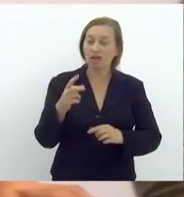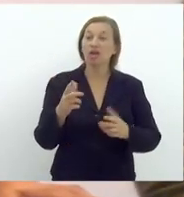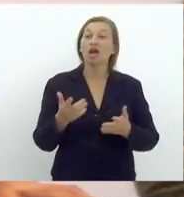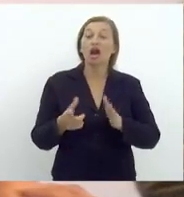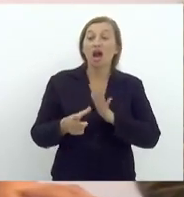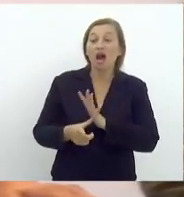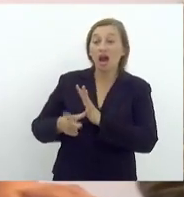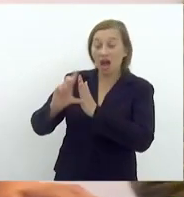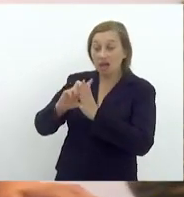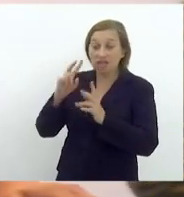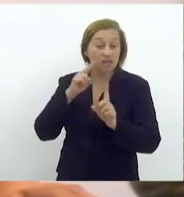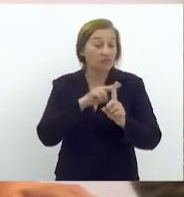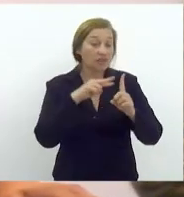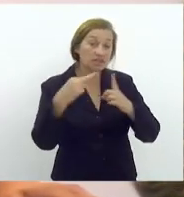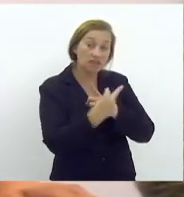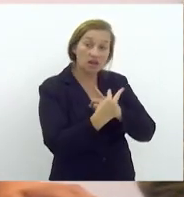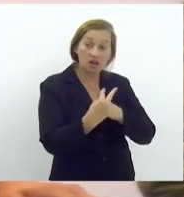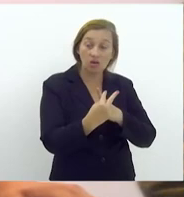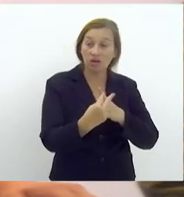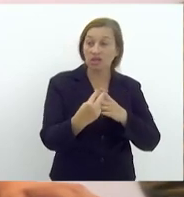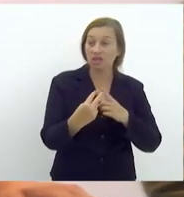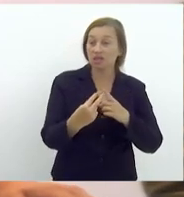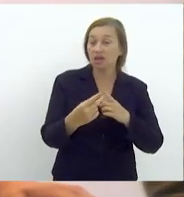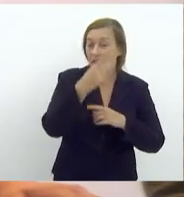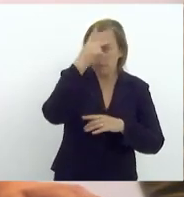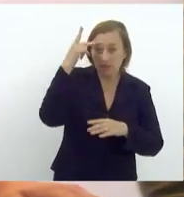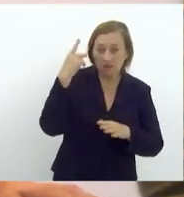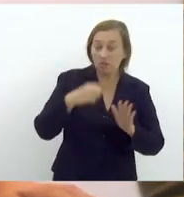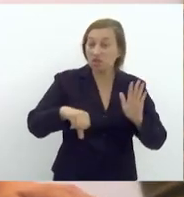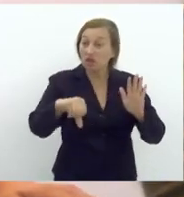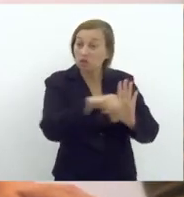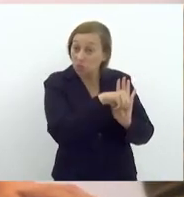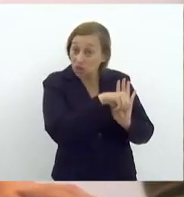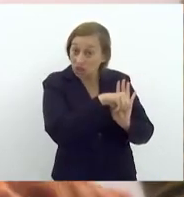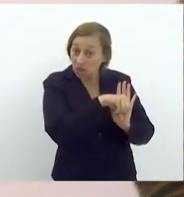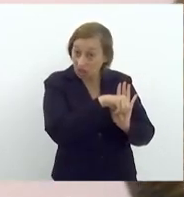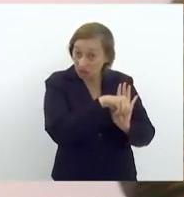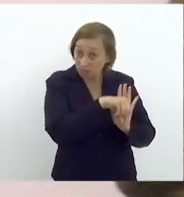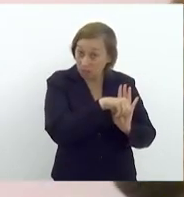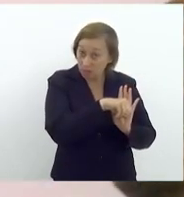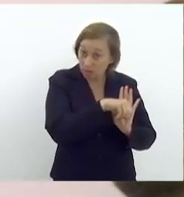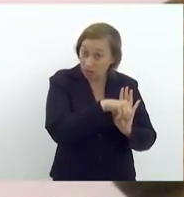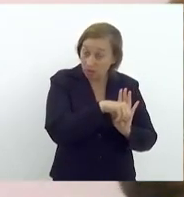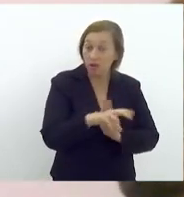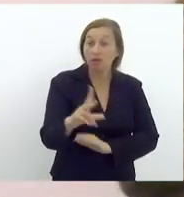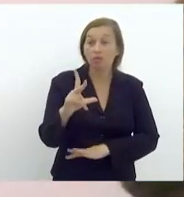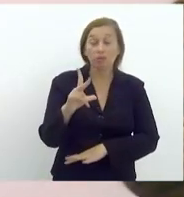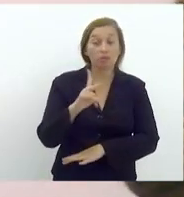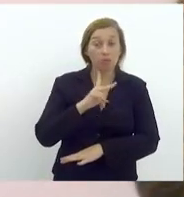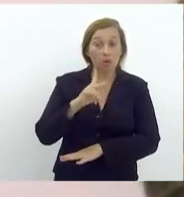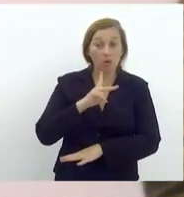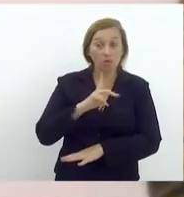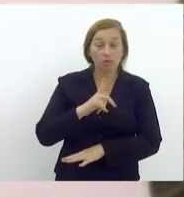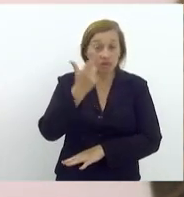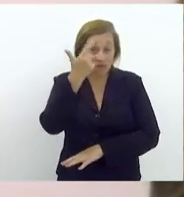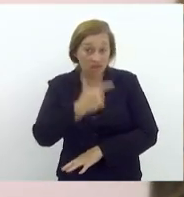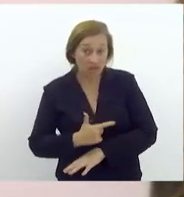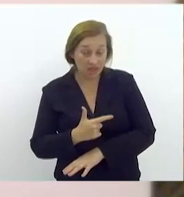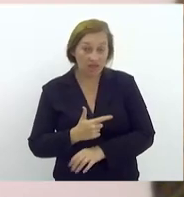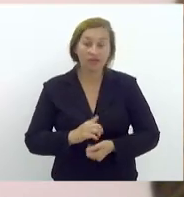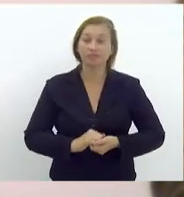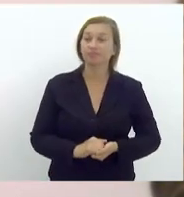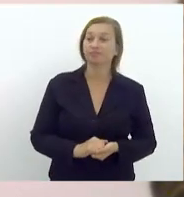marginalidades roda de pessoas que estavam cometendo delito pela sua própria ser e existir era muito